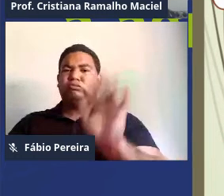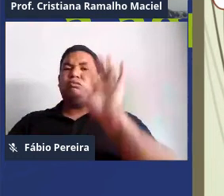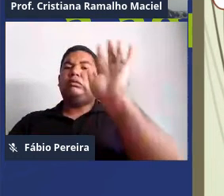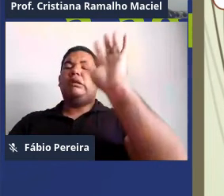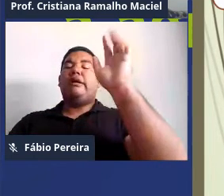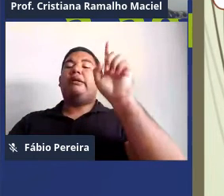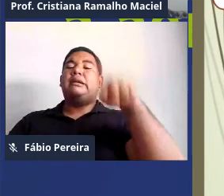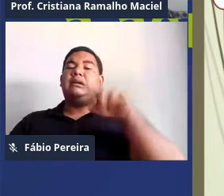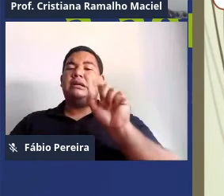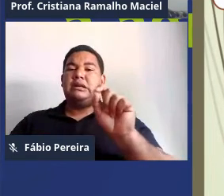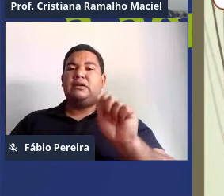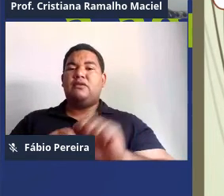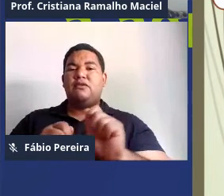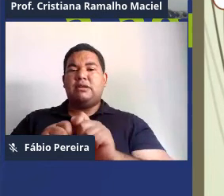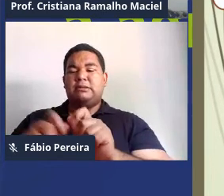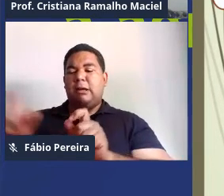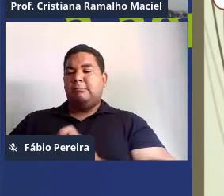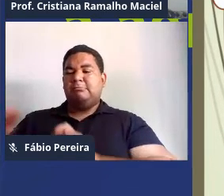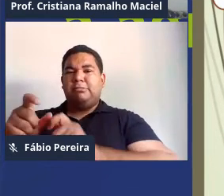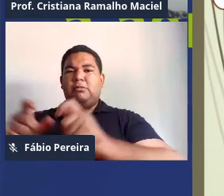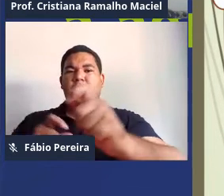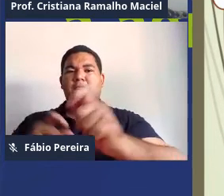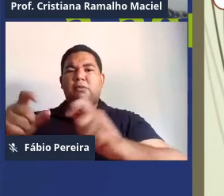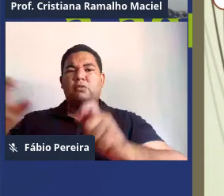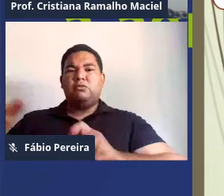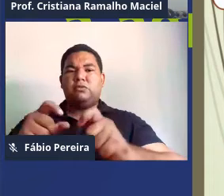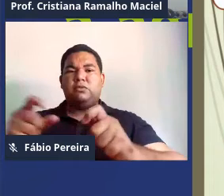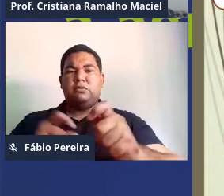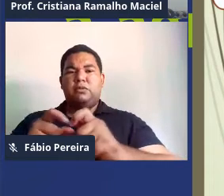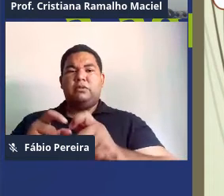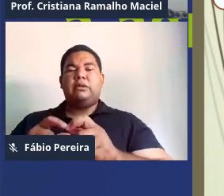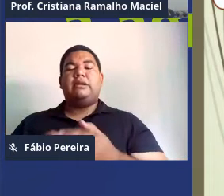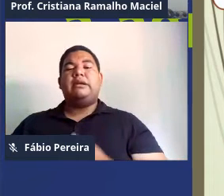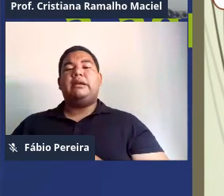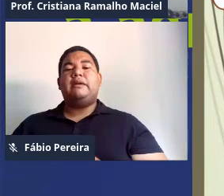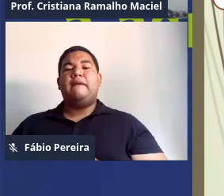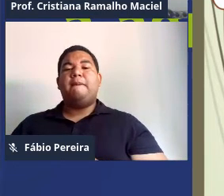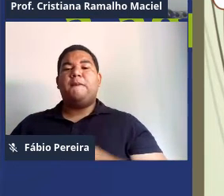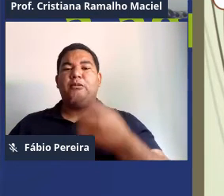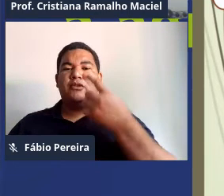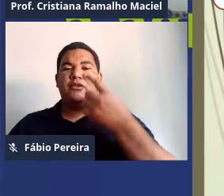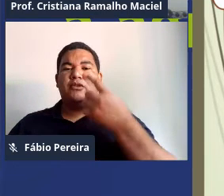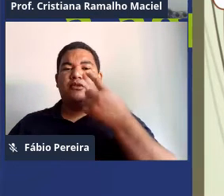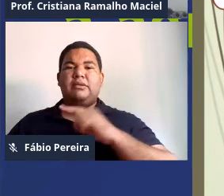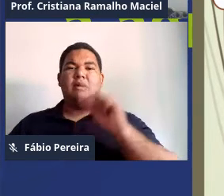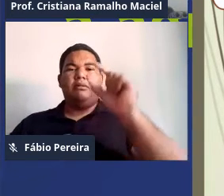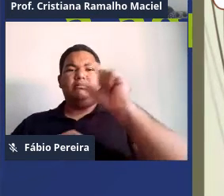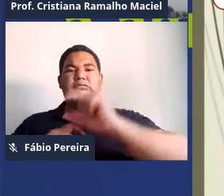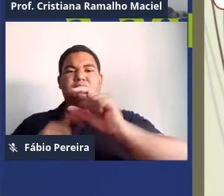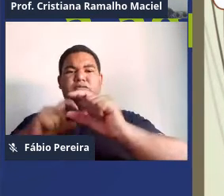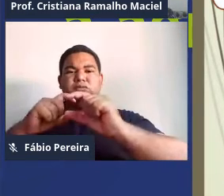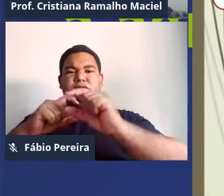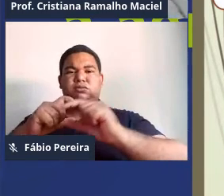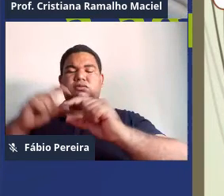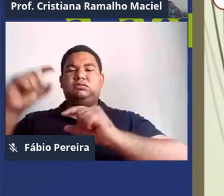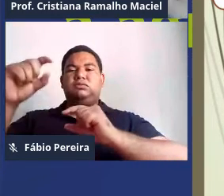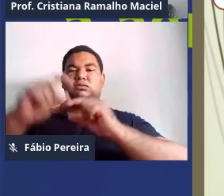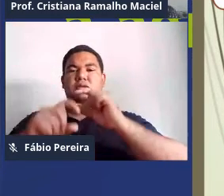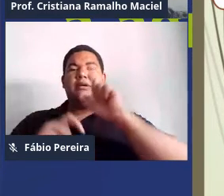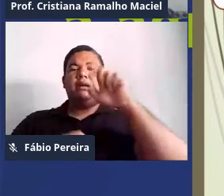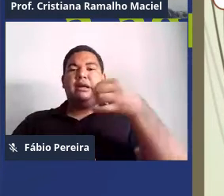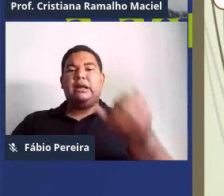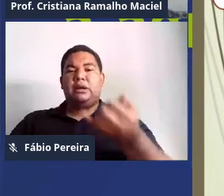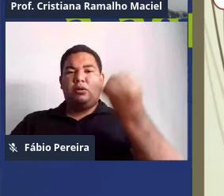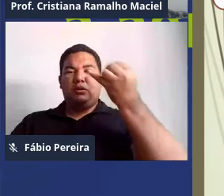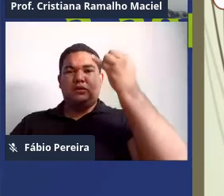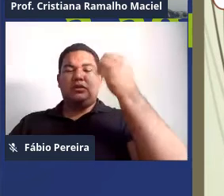pequenos fragmentos em fragmentos maiores. Você vê que tem sobreposições, e as sobreposições são importantes para eu